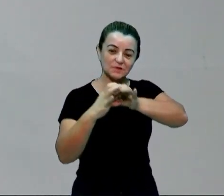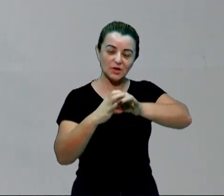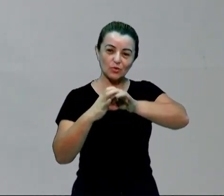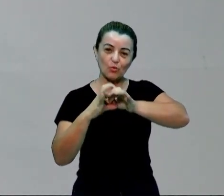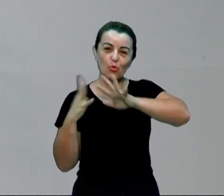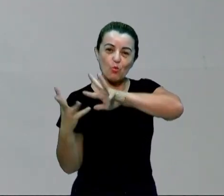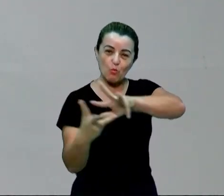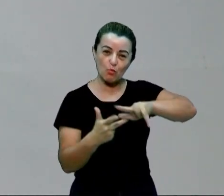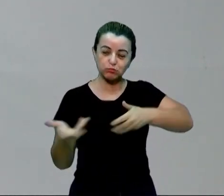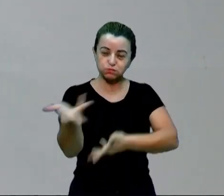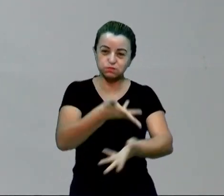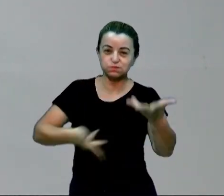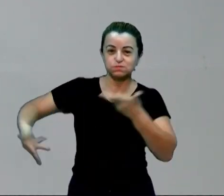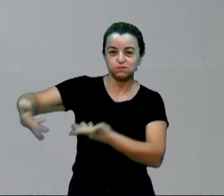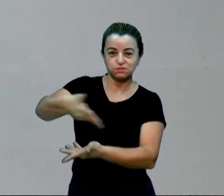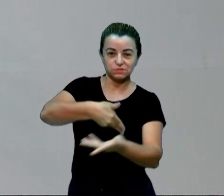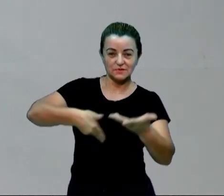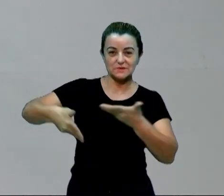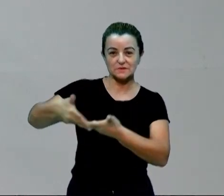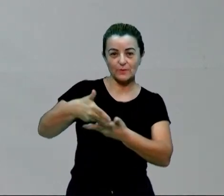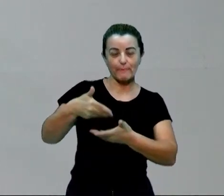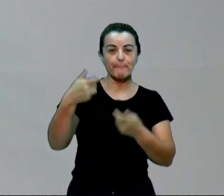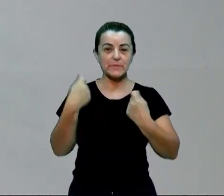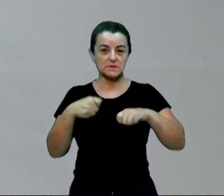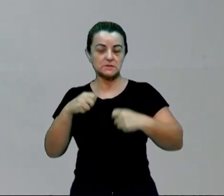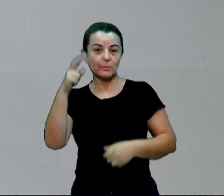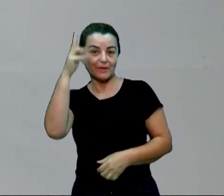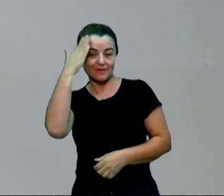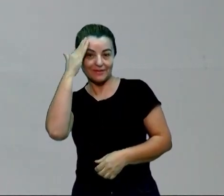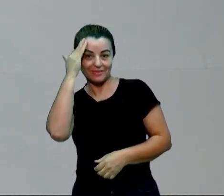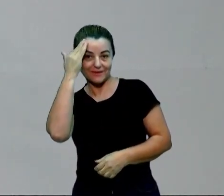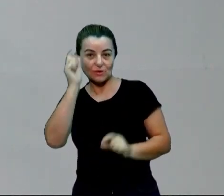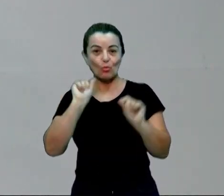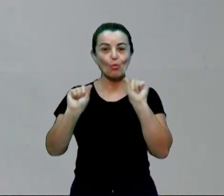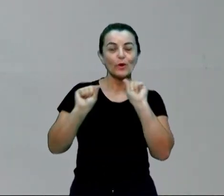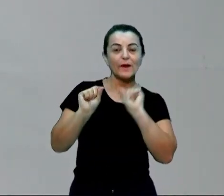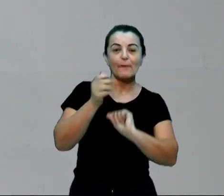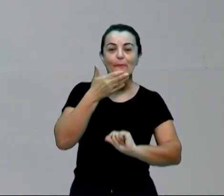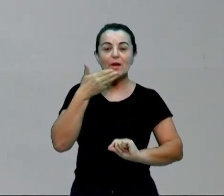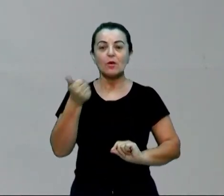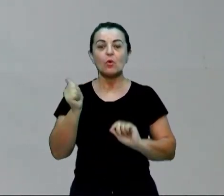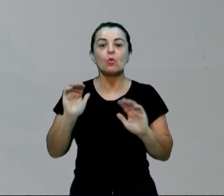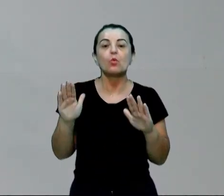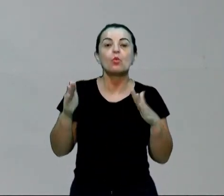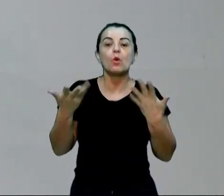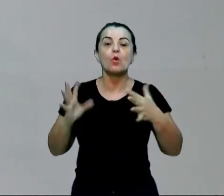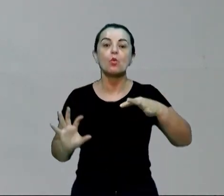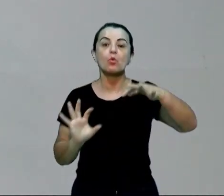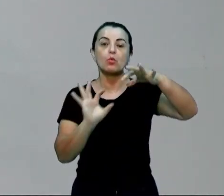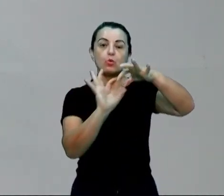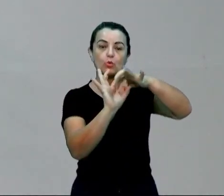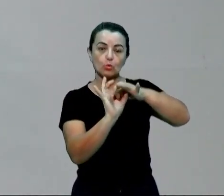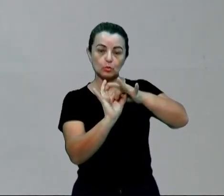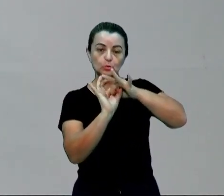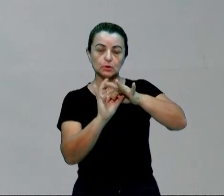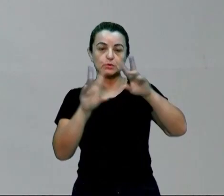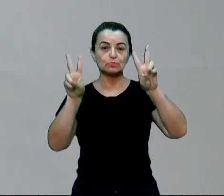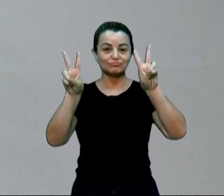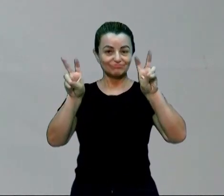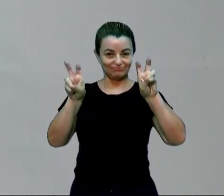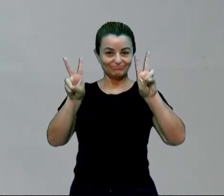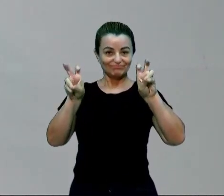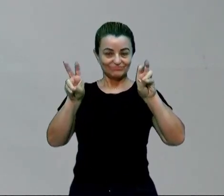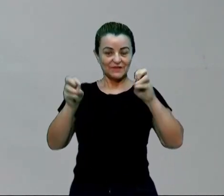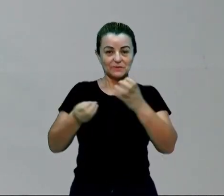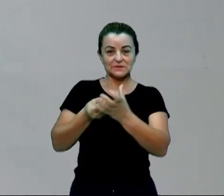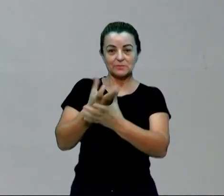alguns recortes no espaço-tempo, para que a gente possa entender melhor qual contexto esse assunto está inserido,